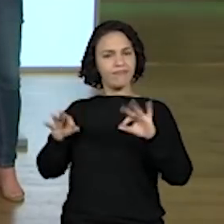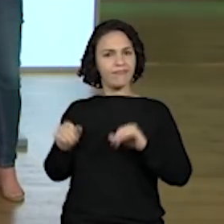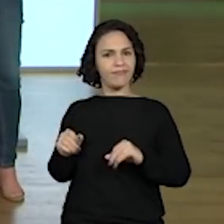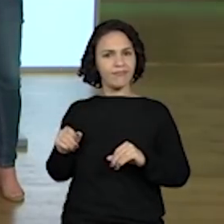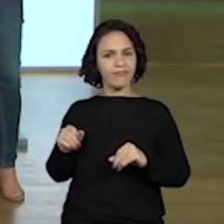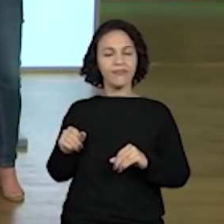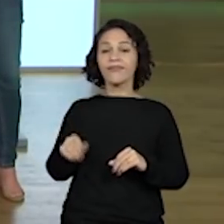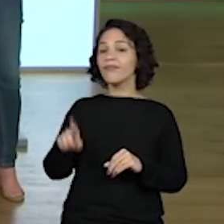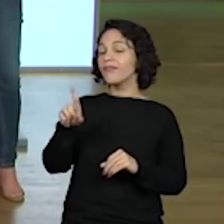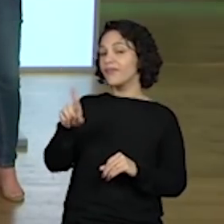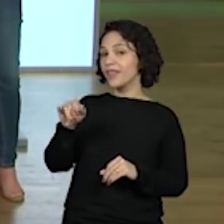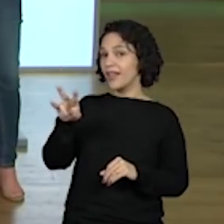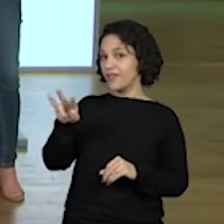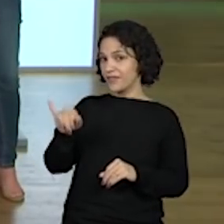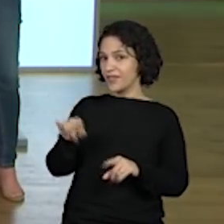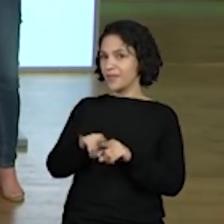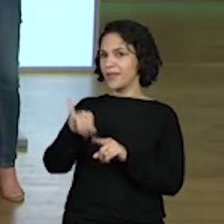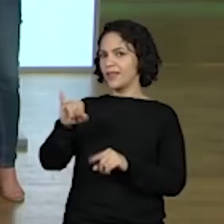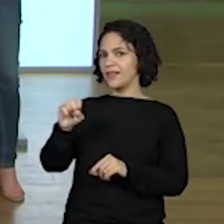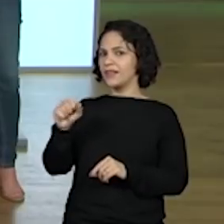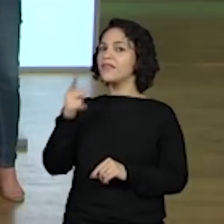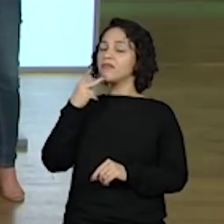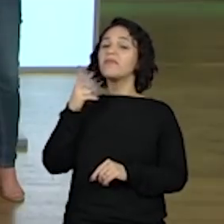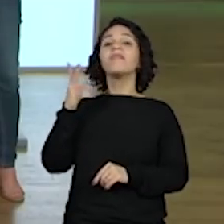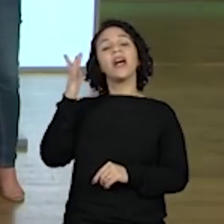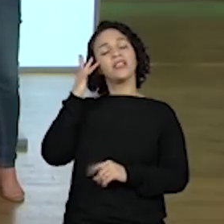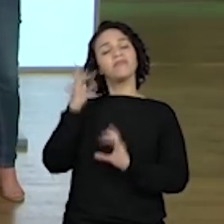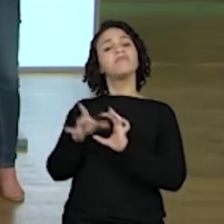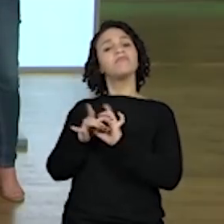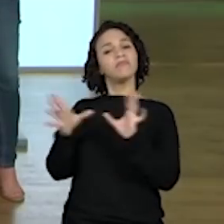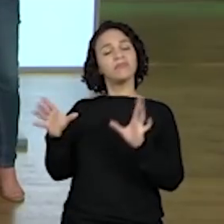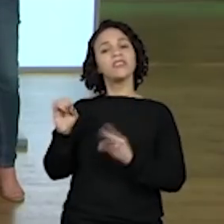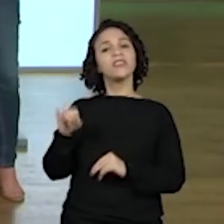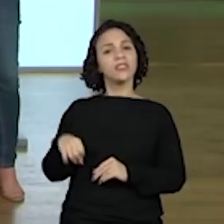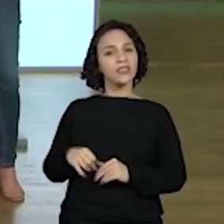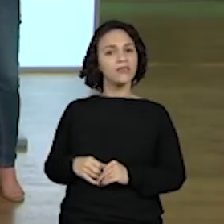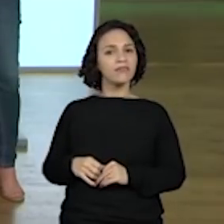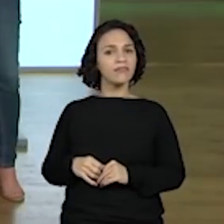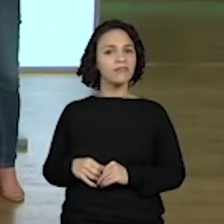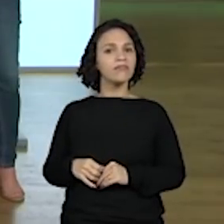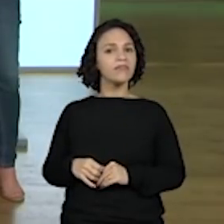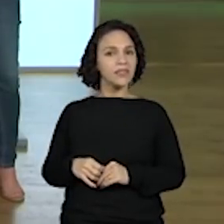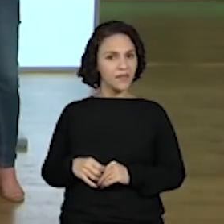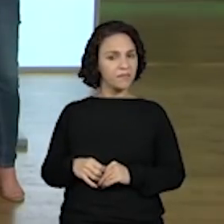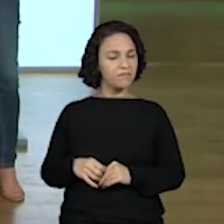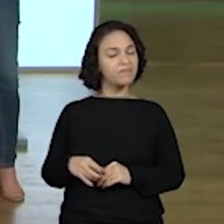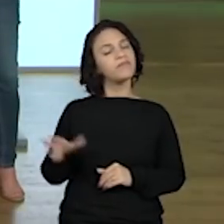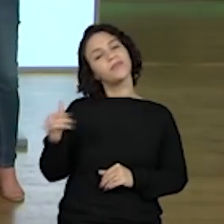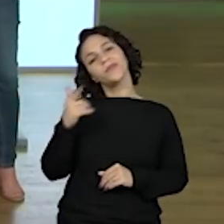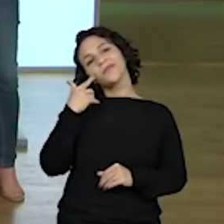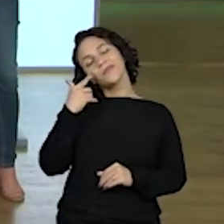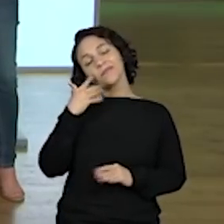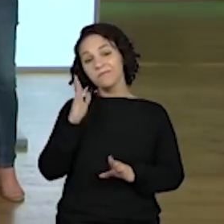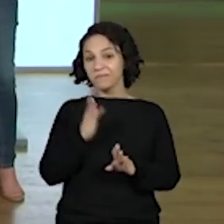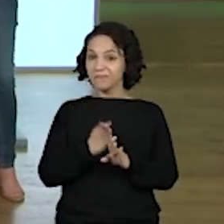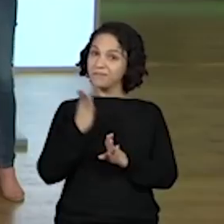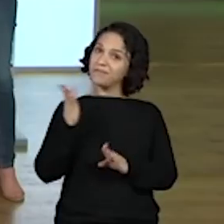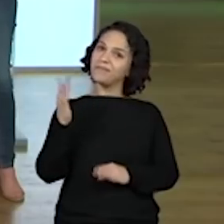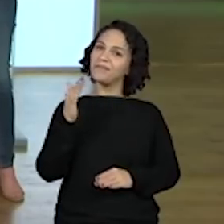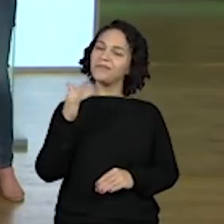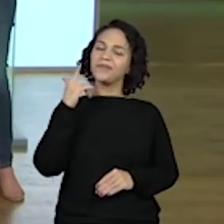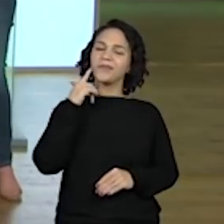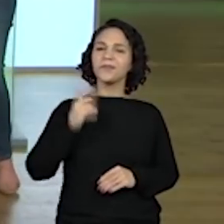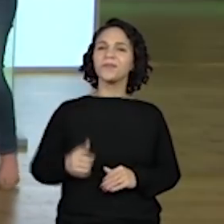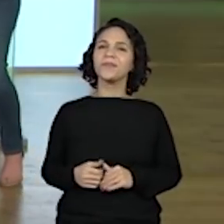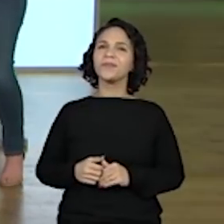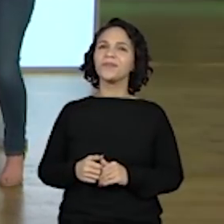Isa disseram que acham que os pais autorizaram sim. Acham que os pais autorizaram. Muito bem, vamos descobrir isso logo